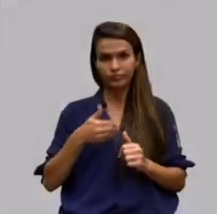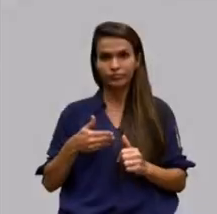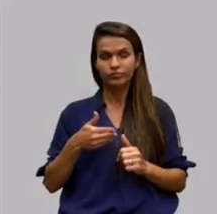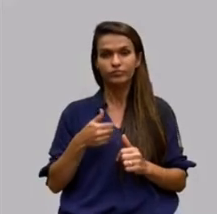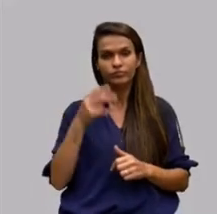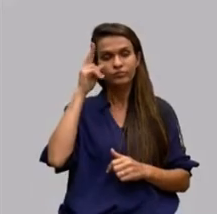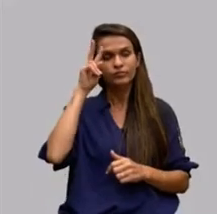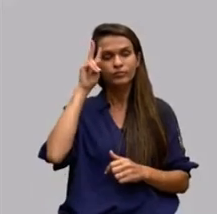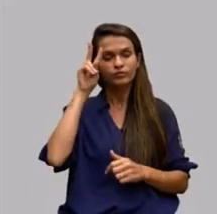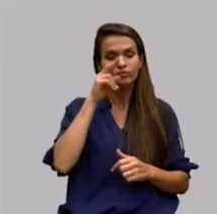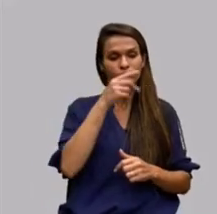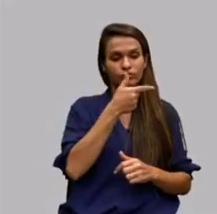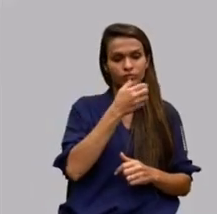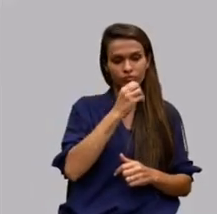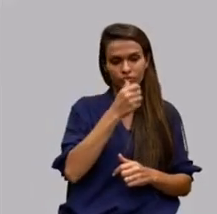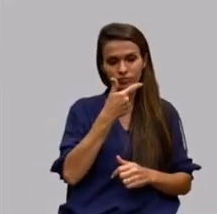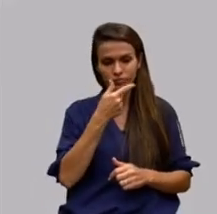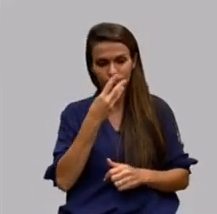que em